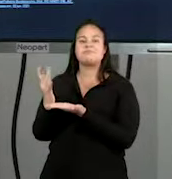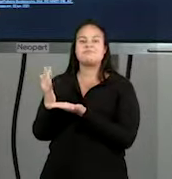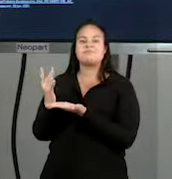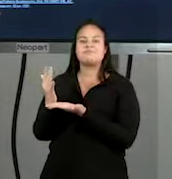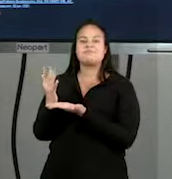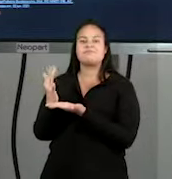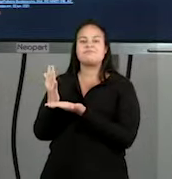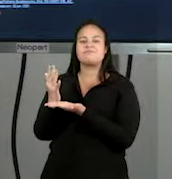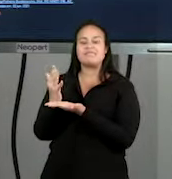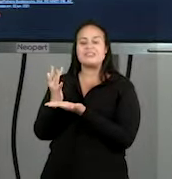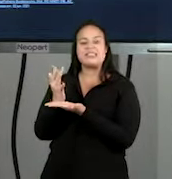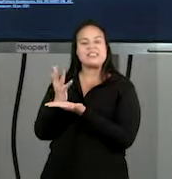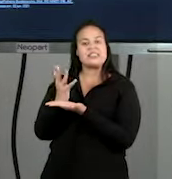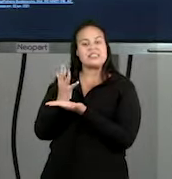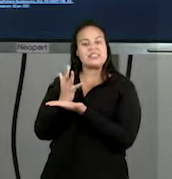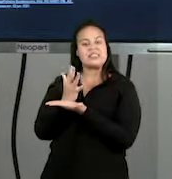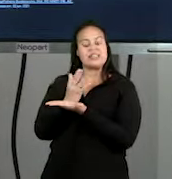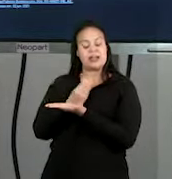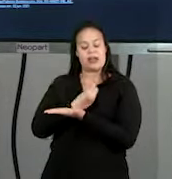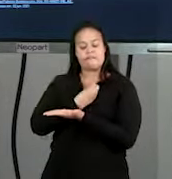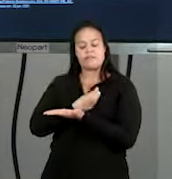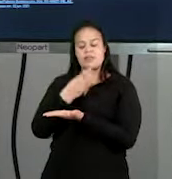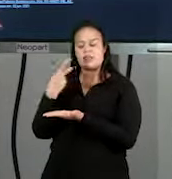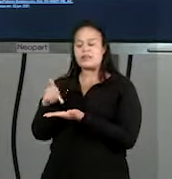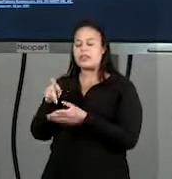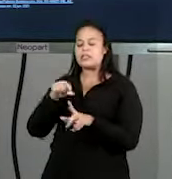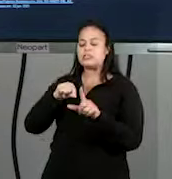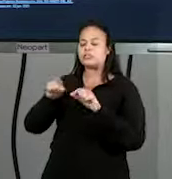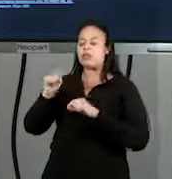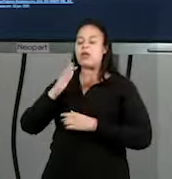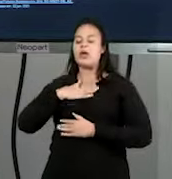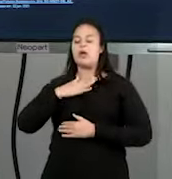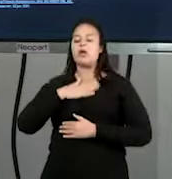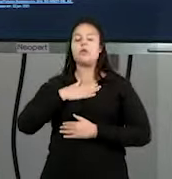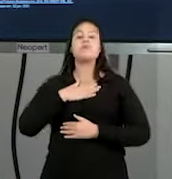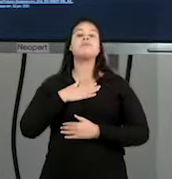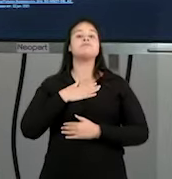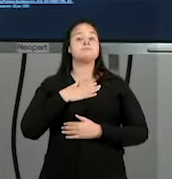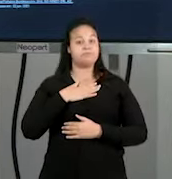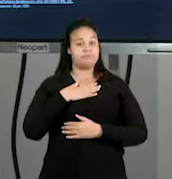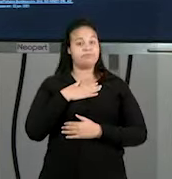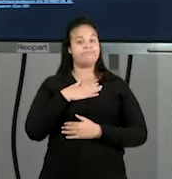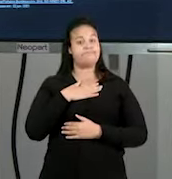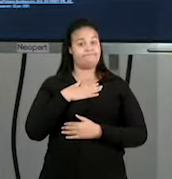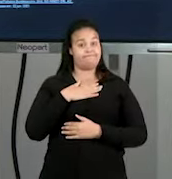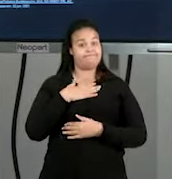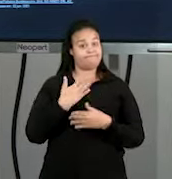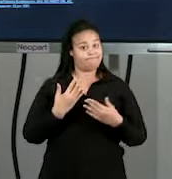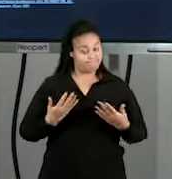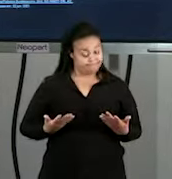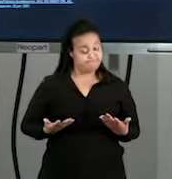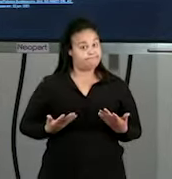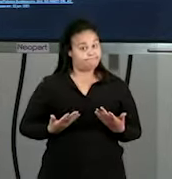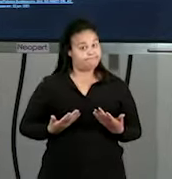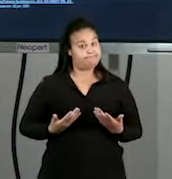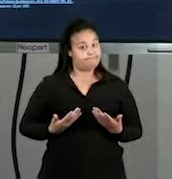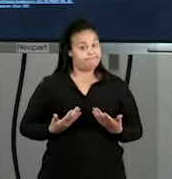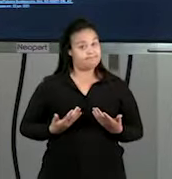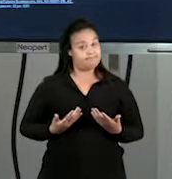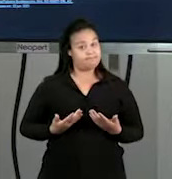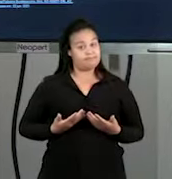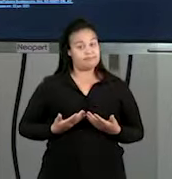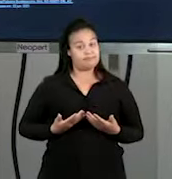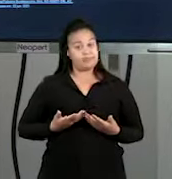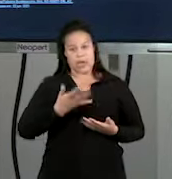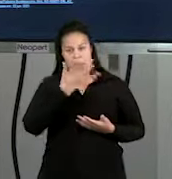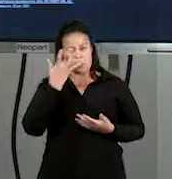destino dessas pessoas, tão humanas quanto quem estava escolhendo. E aí, alguém